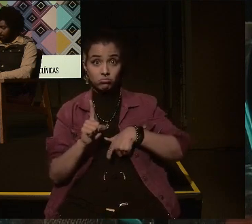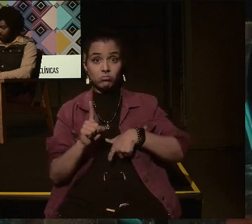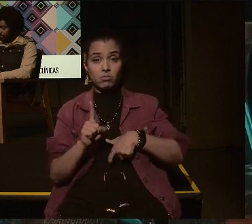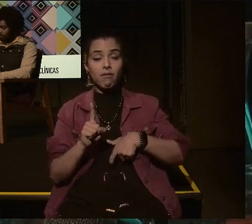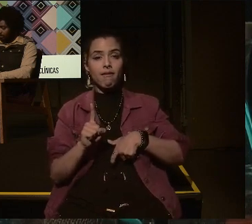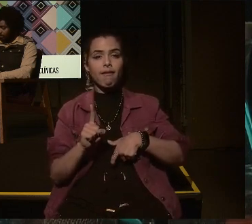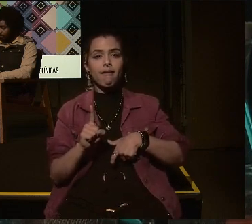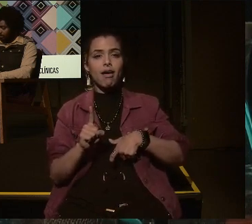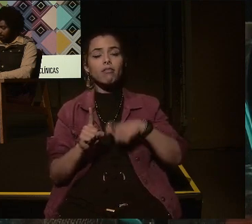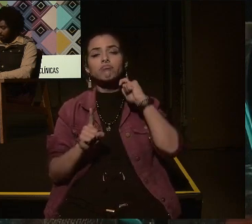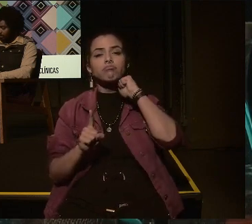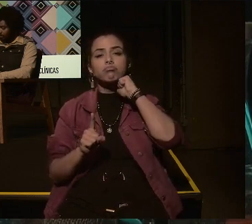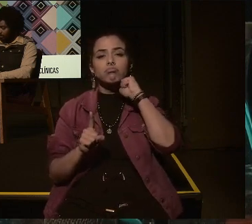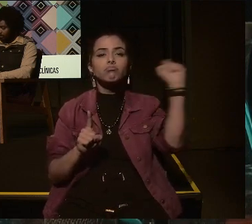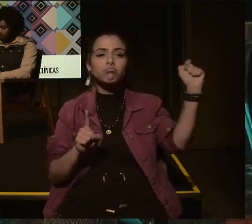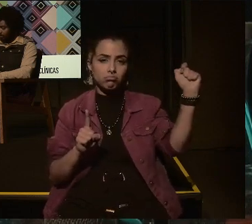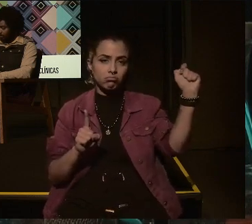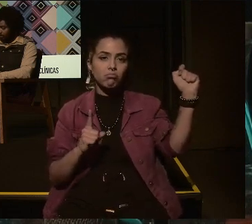enforca.